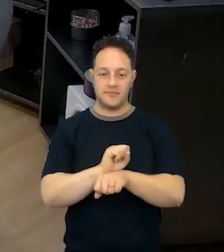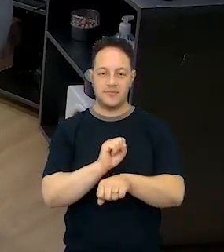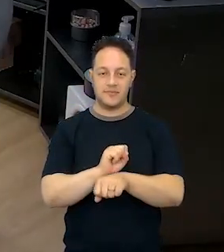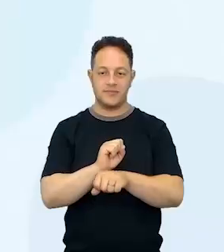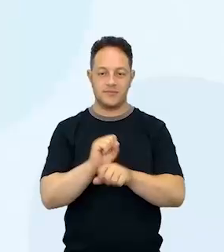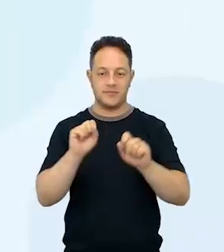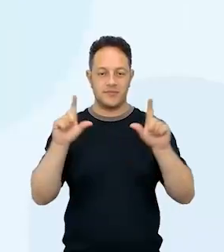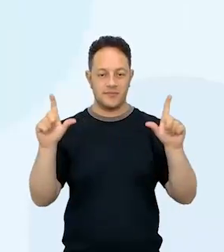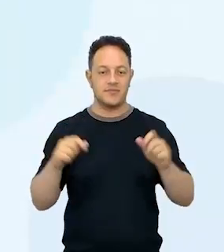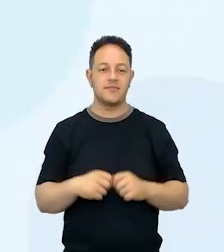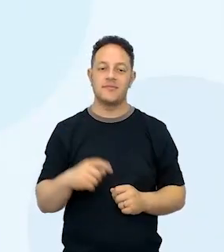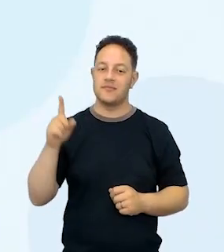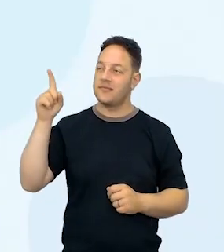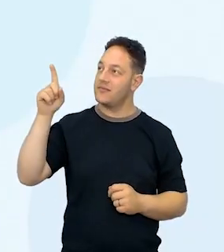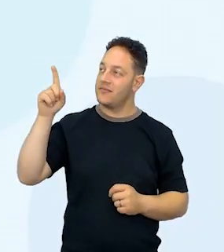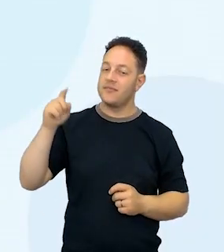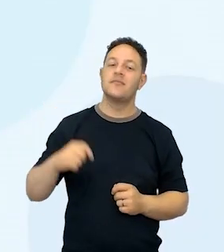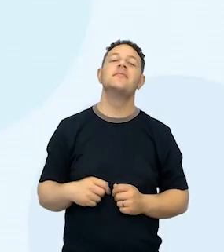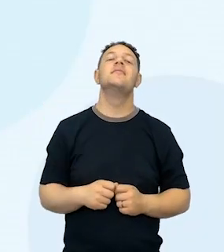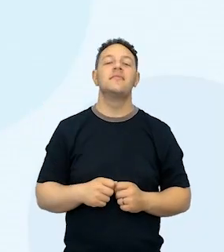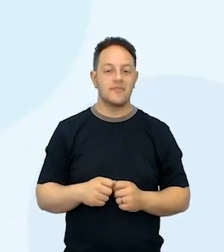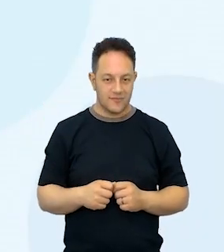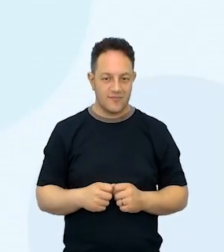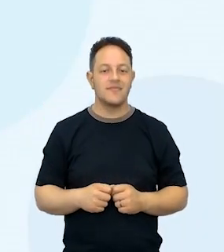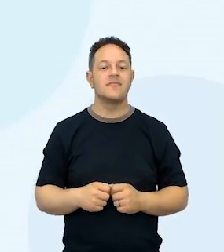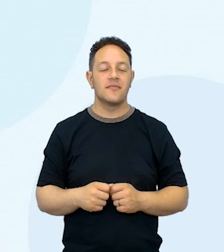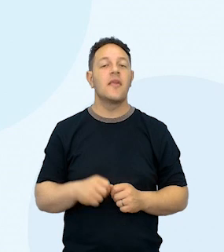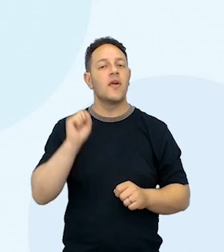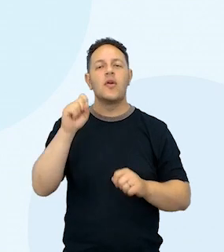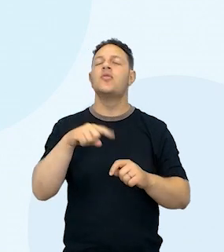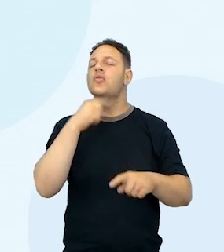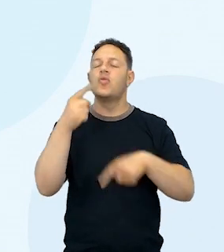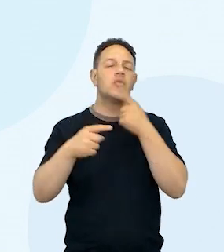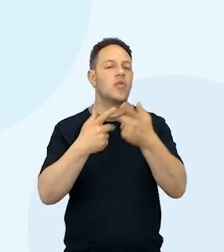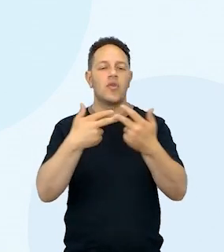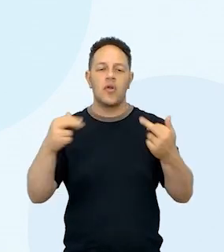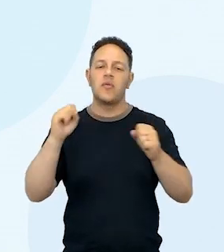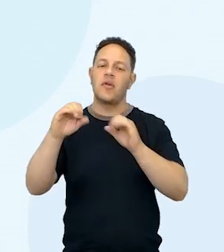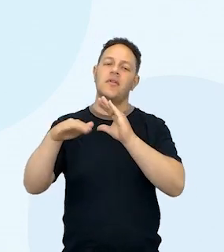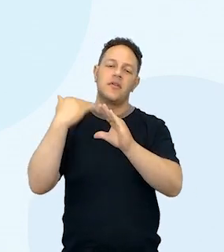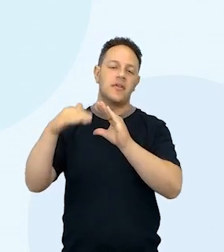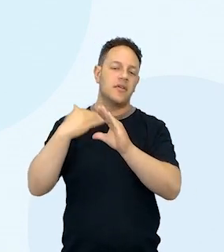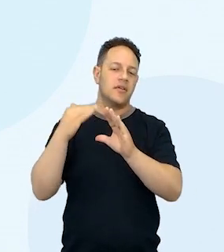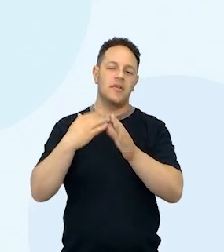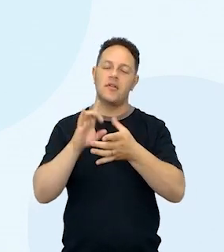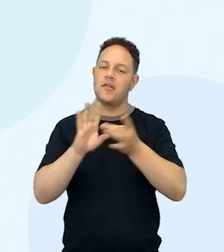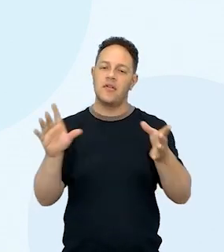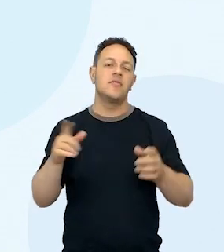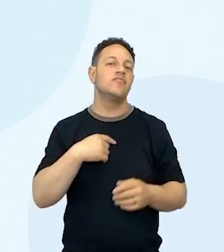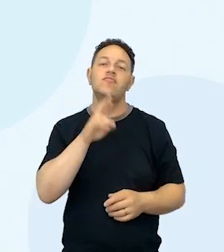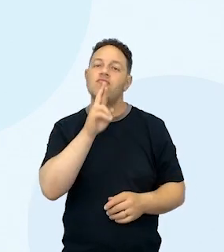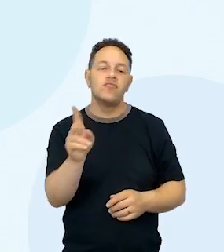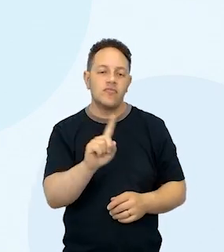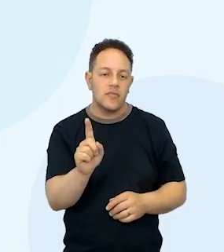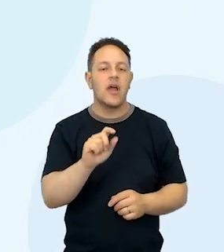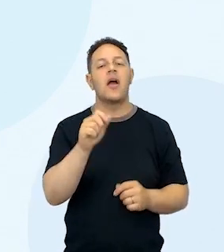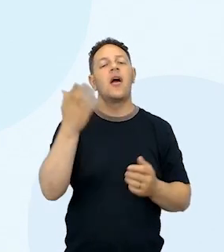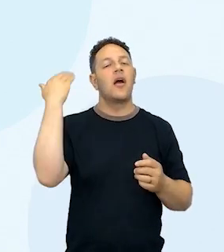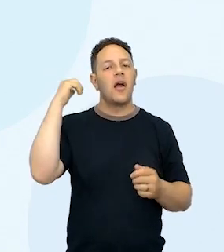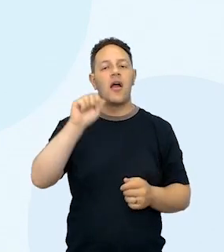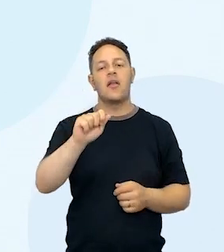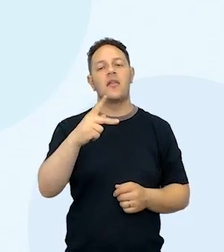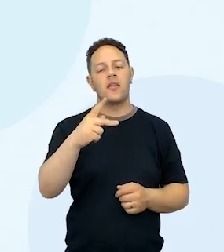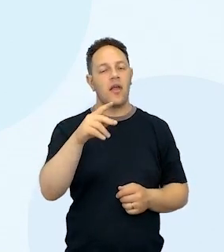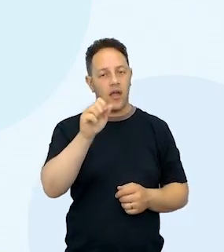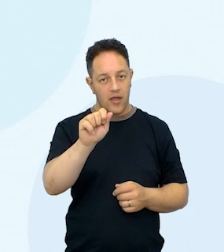Vamos pôr só o slide para eles podem tirar dúvida, qualquer coisa aí que aconteceu, que a gente não respondeu no ATPC.